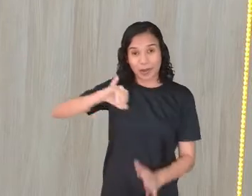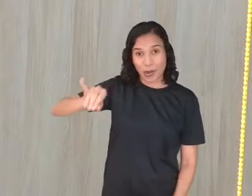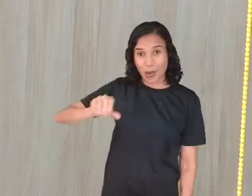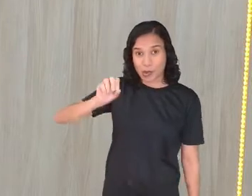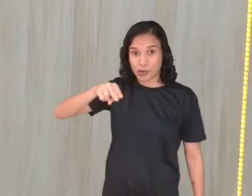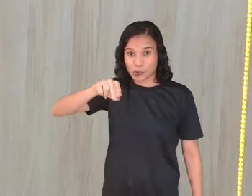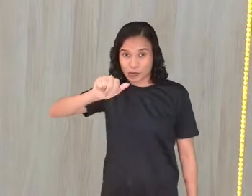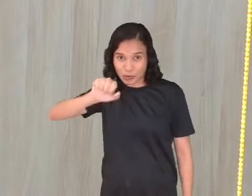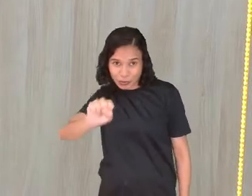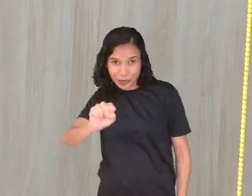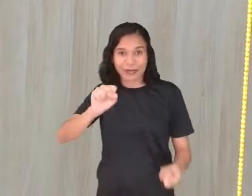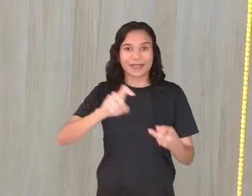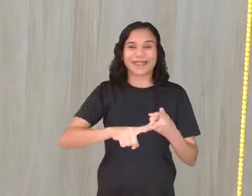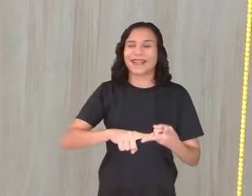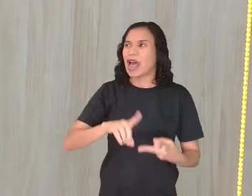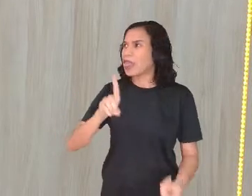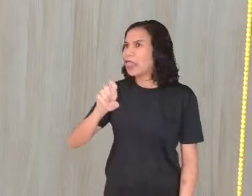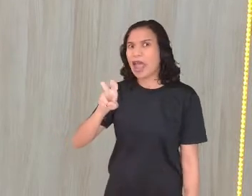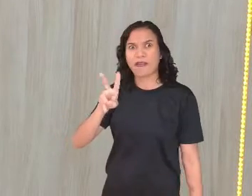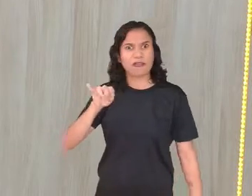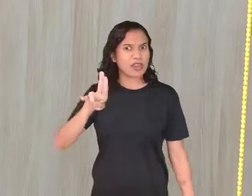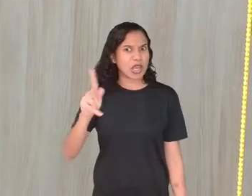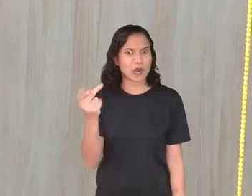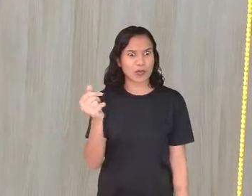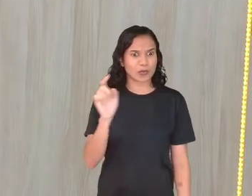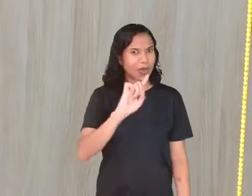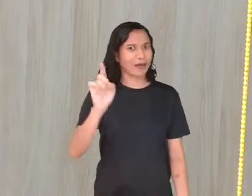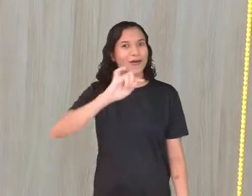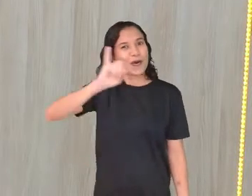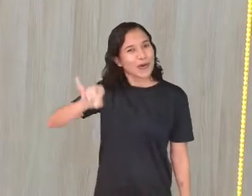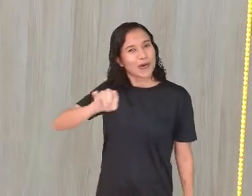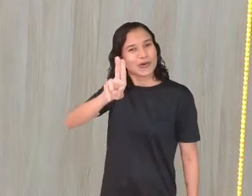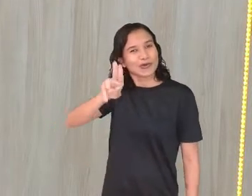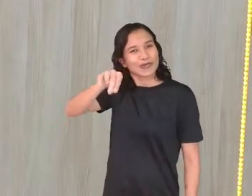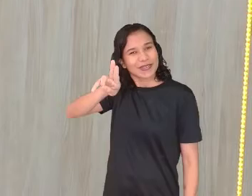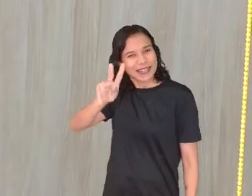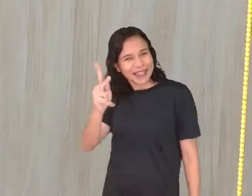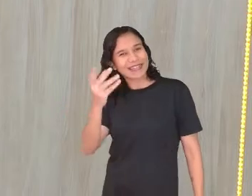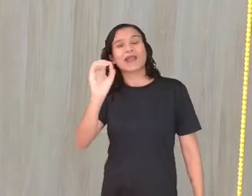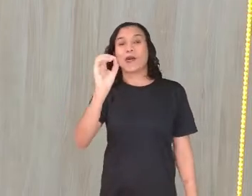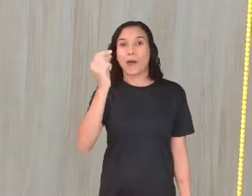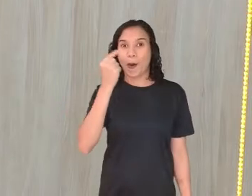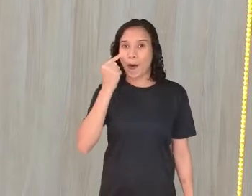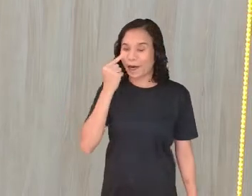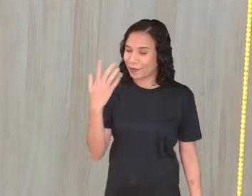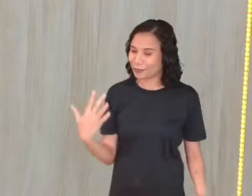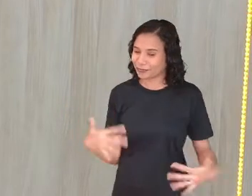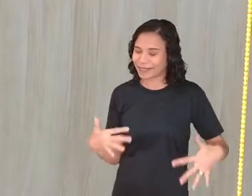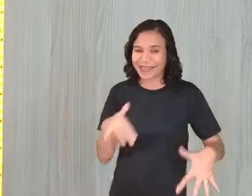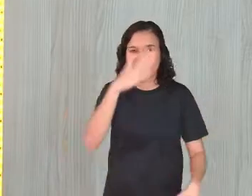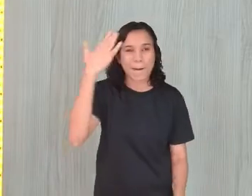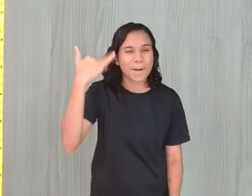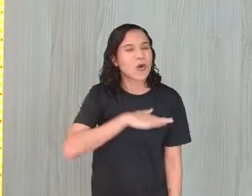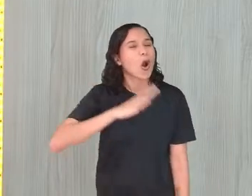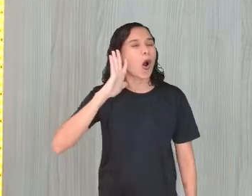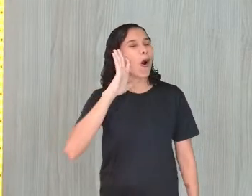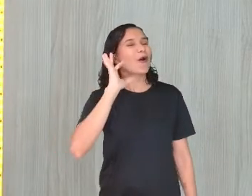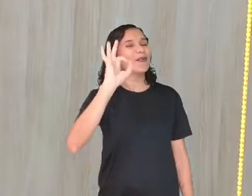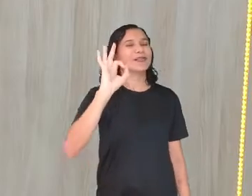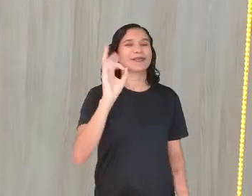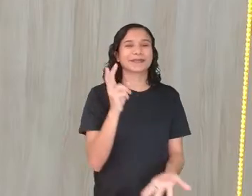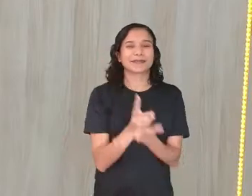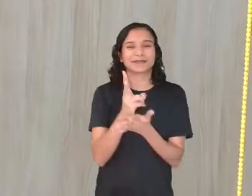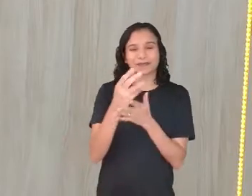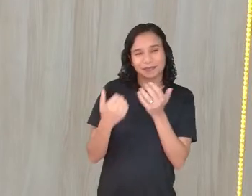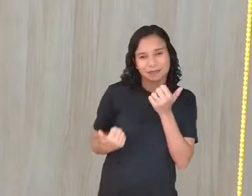Jonas, Devinho não, olha não, Juninho. Olha aí, uma galera massa que sempre nos